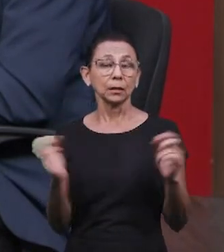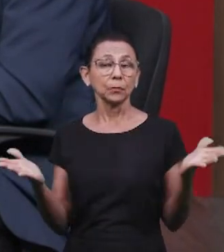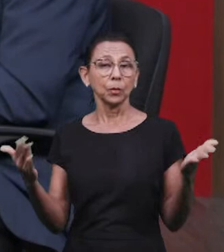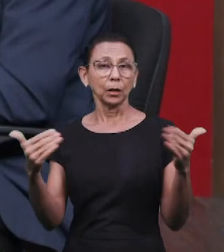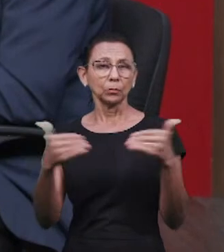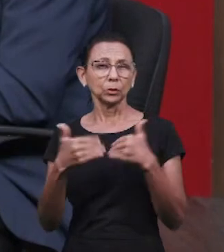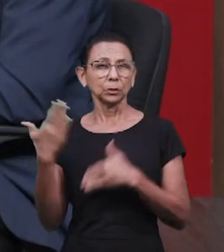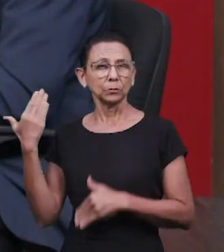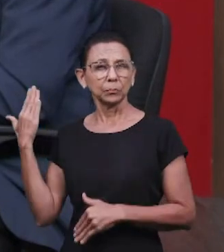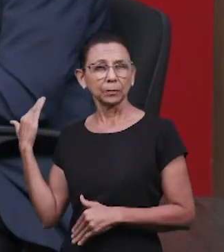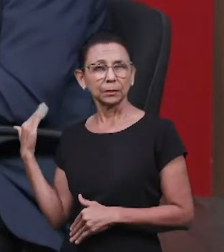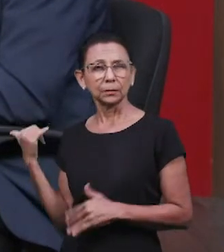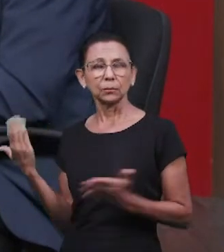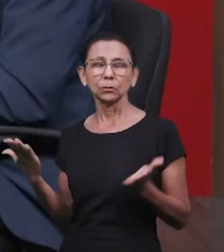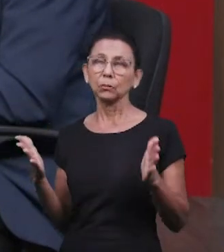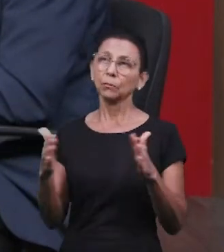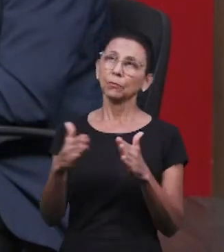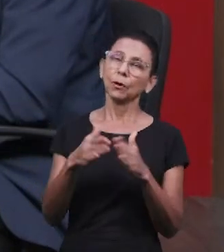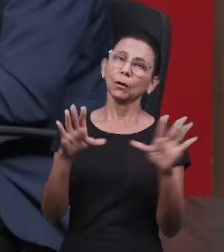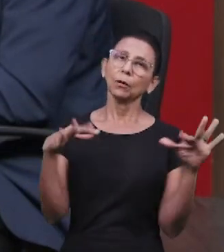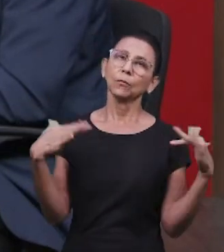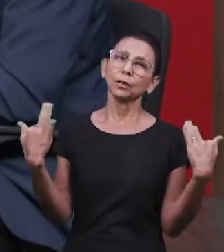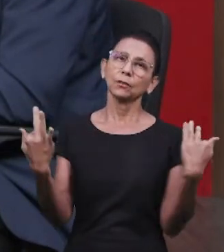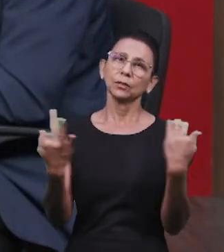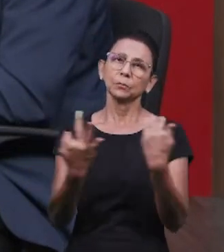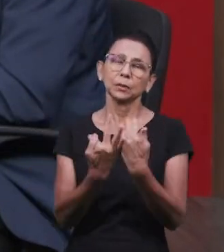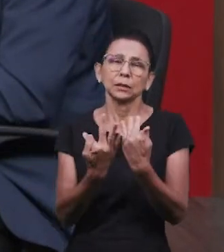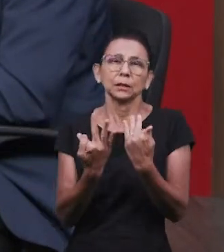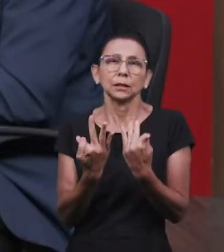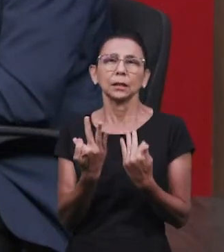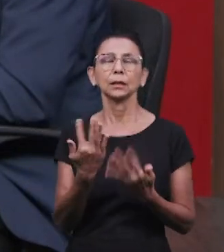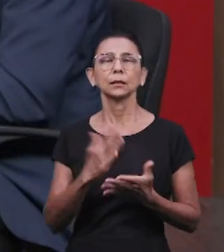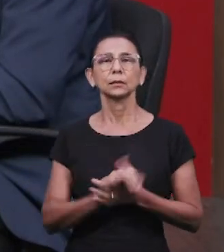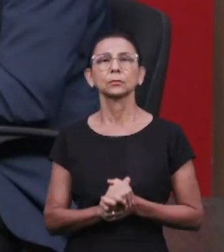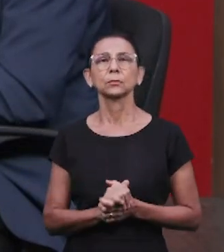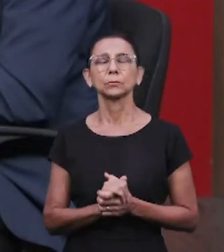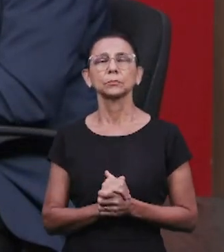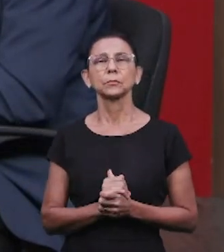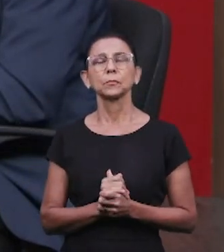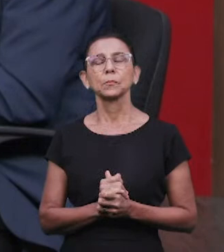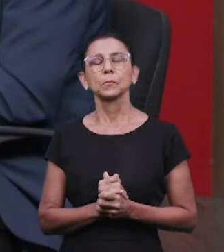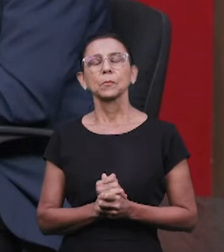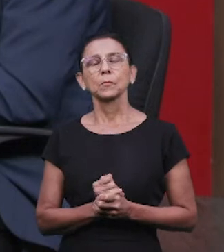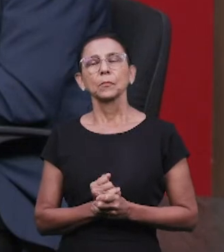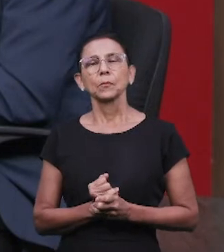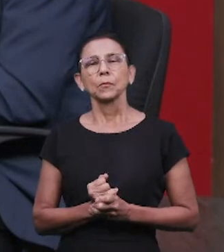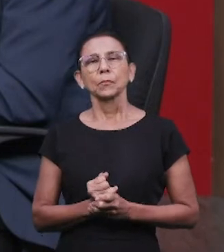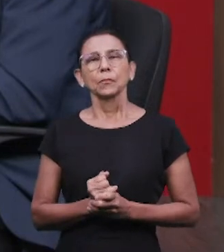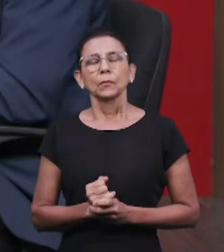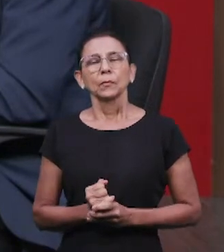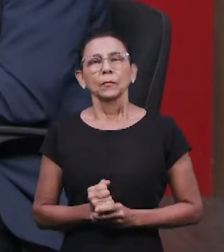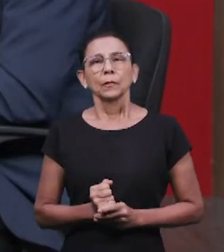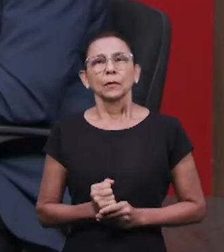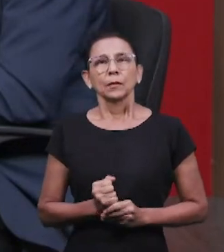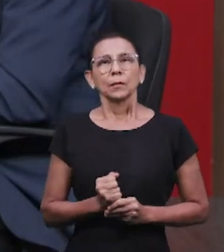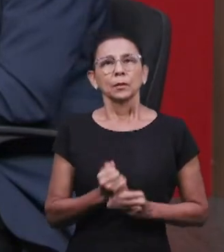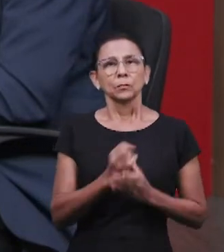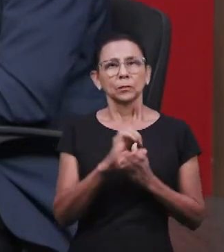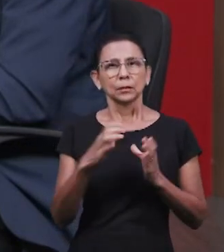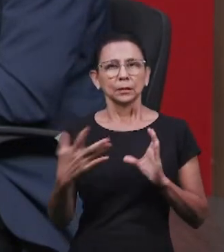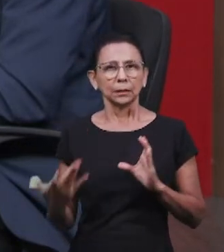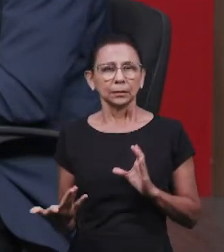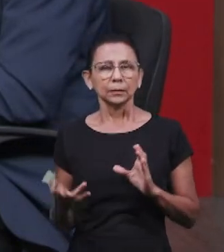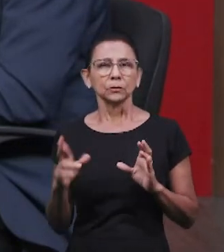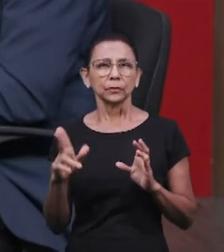ao autismo. Hoje o nosso foco é numa família considerada chamada de típica, né? Com crianças típicas e tudo mais. Nós temos aqui a nossa